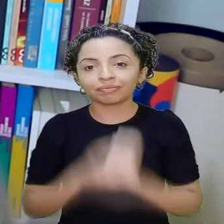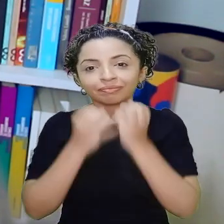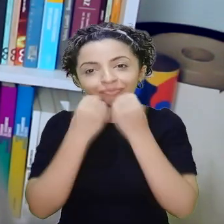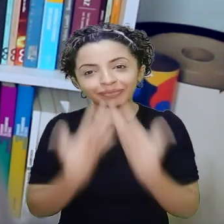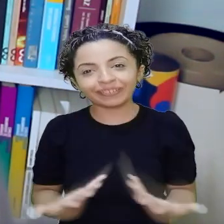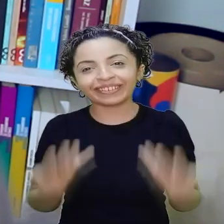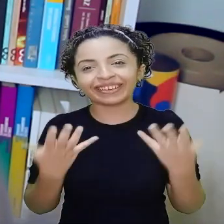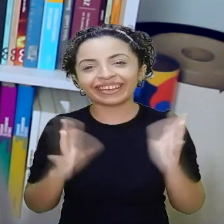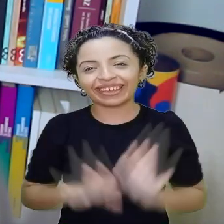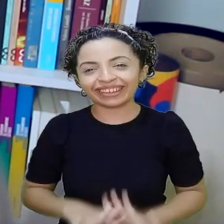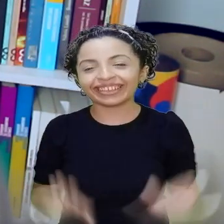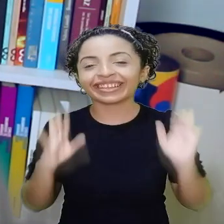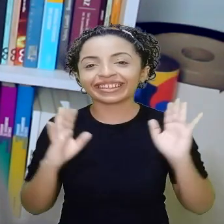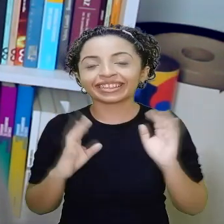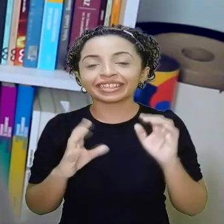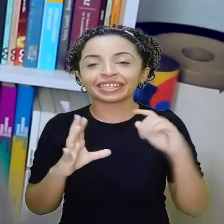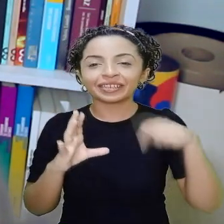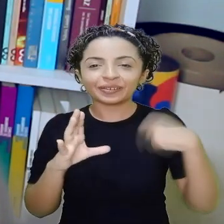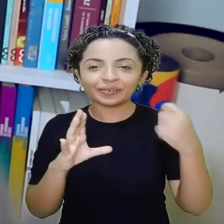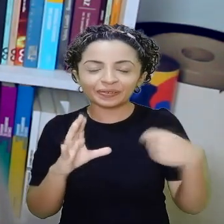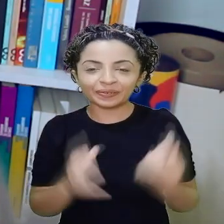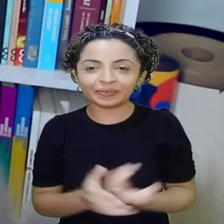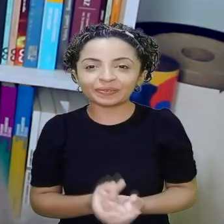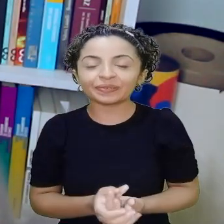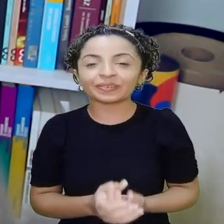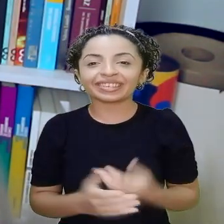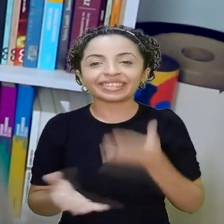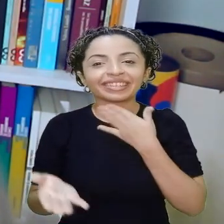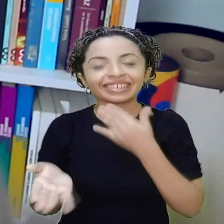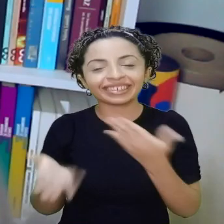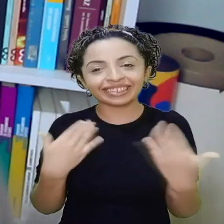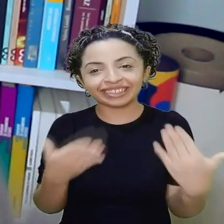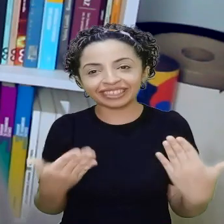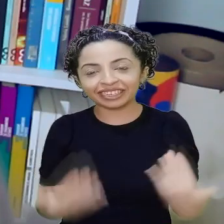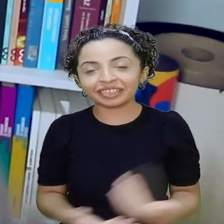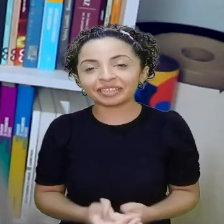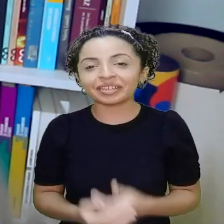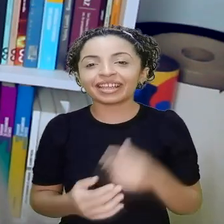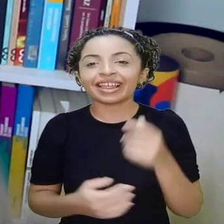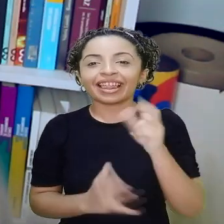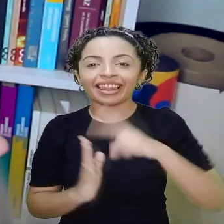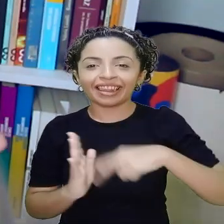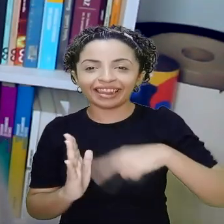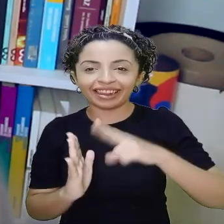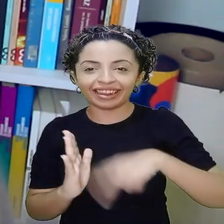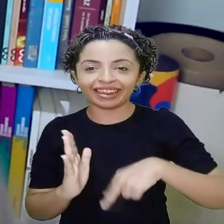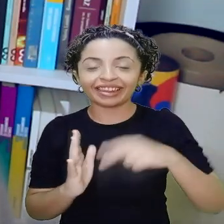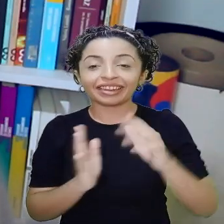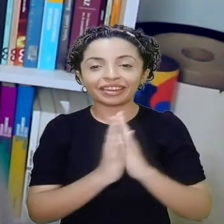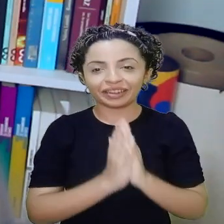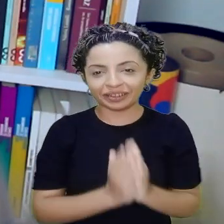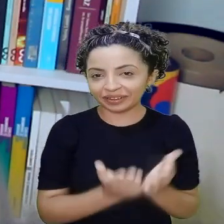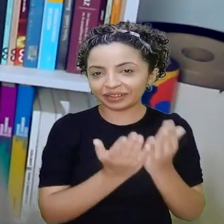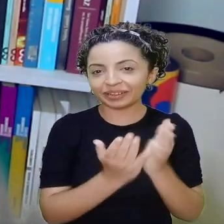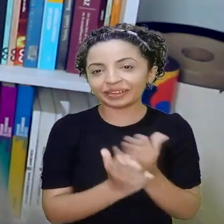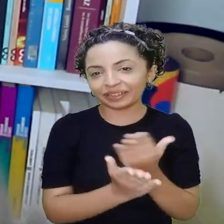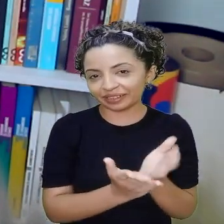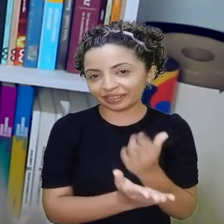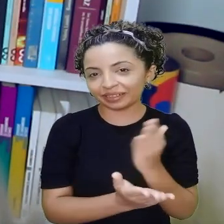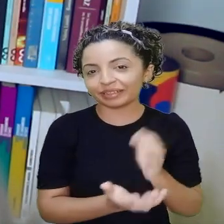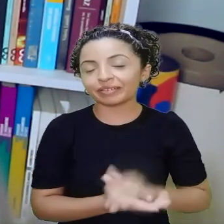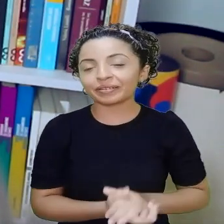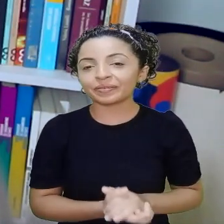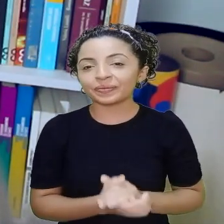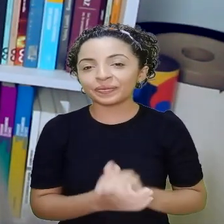jovem, e quero conhecer também outras coisas delas. Bom, pessoal, é isso. Esse nosso videozinho aqui, que a